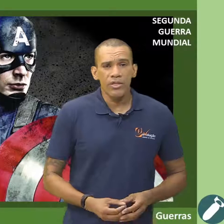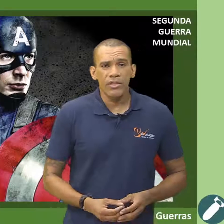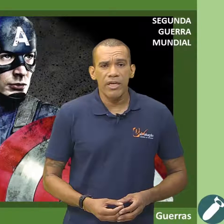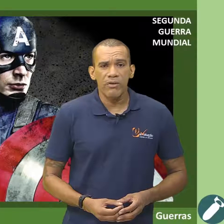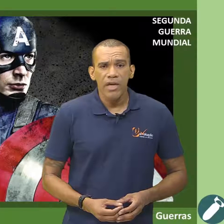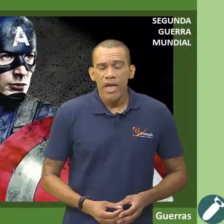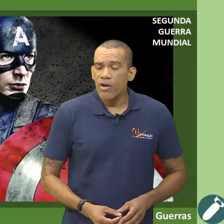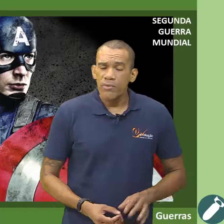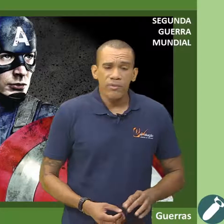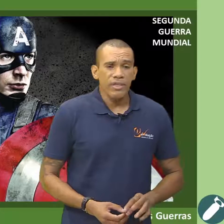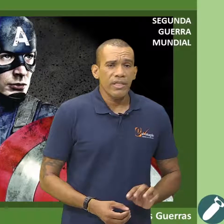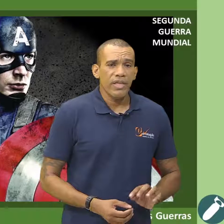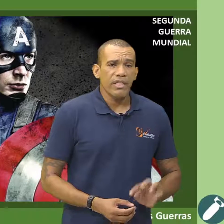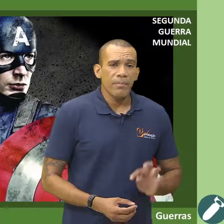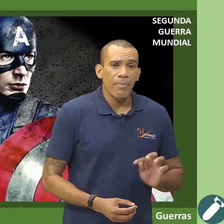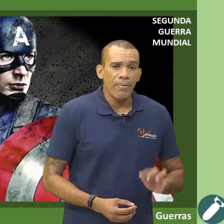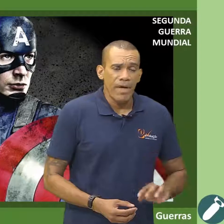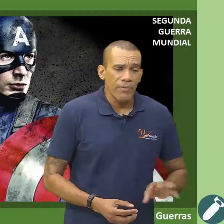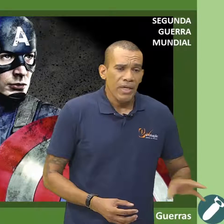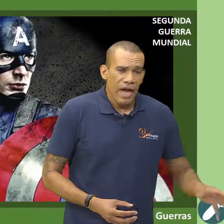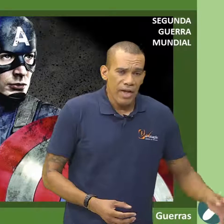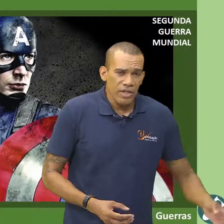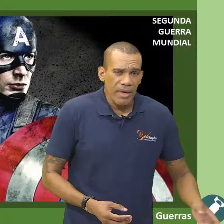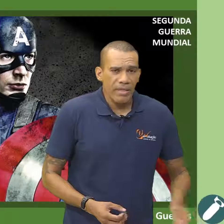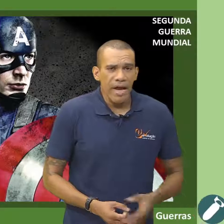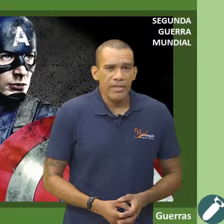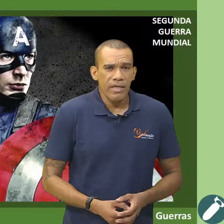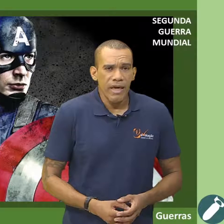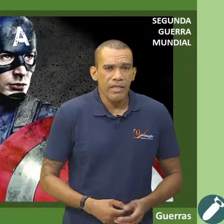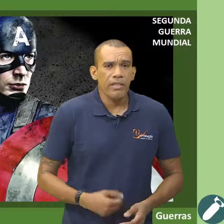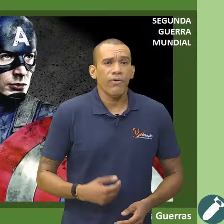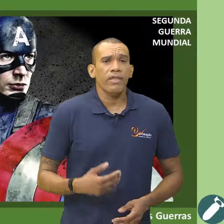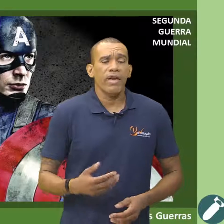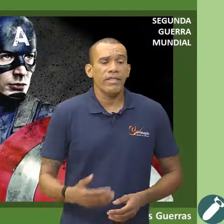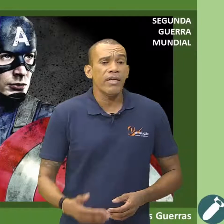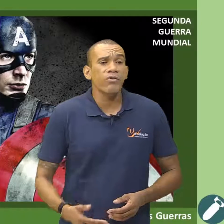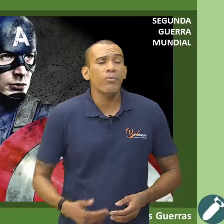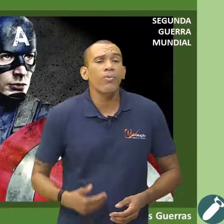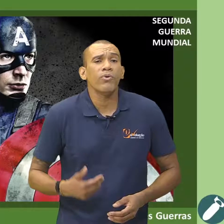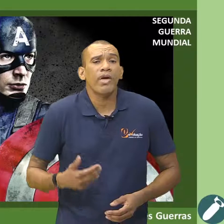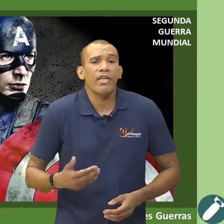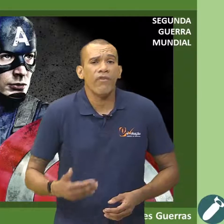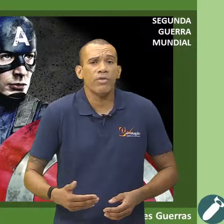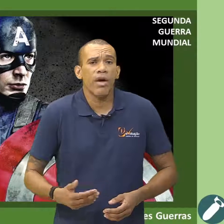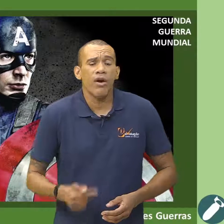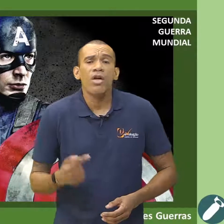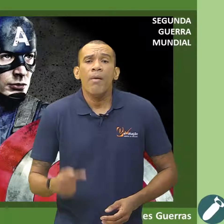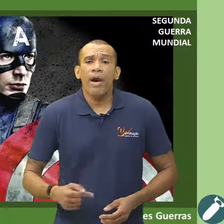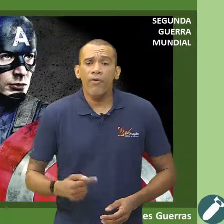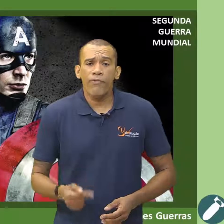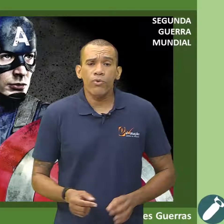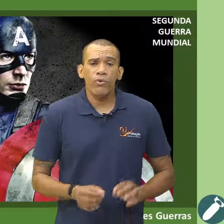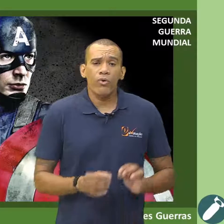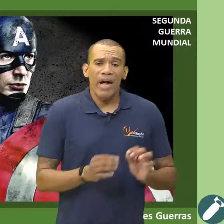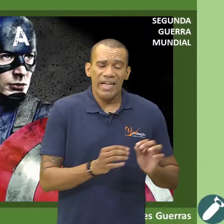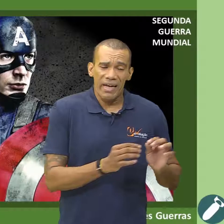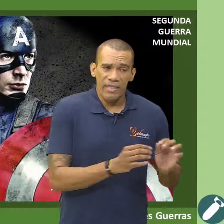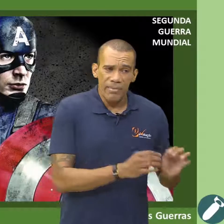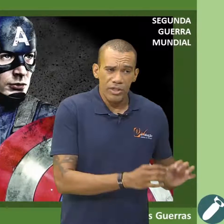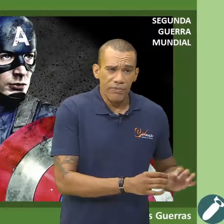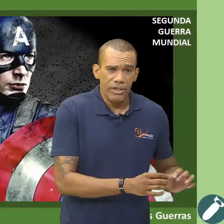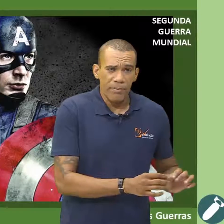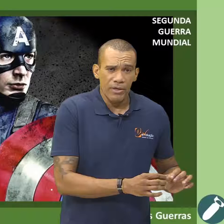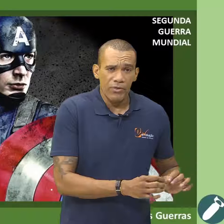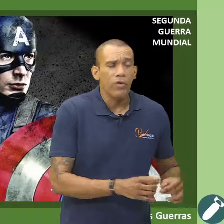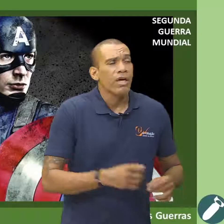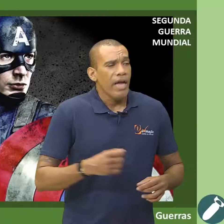informações desde cedo. É como se você quisesse, primeiro, arregimentar as crianças, fortalecendo um público cada vez maior, para no futuro, aquela